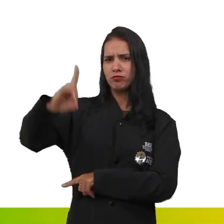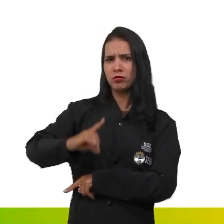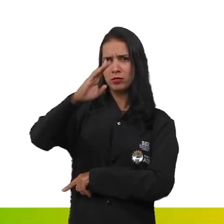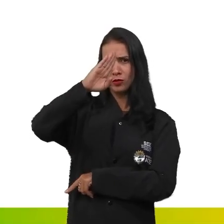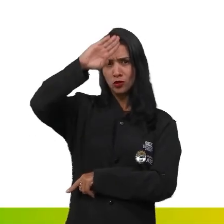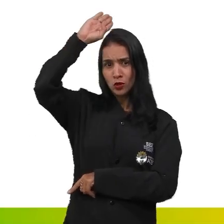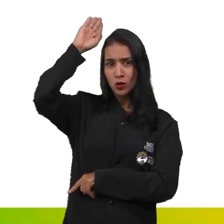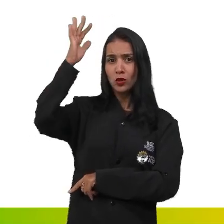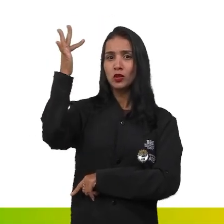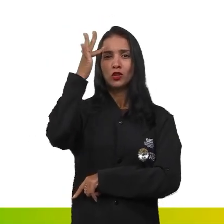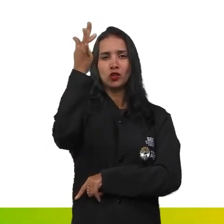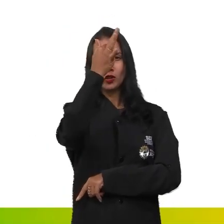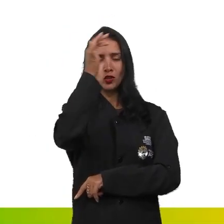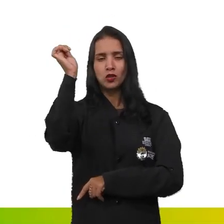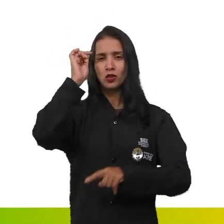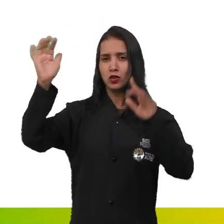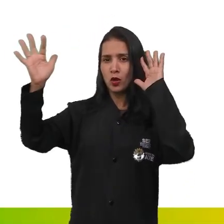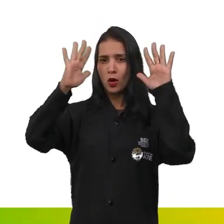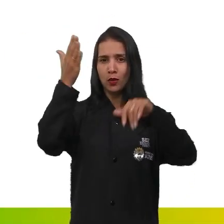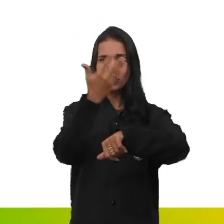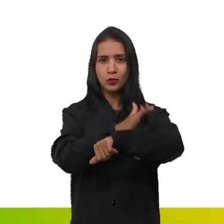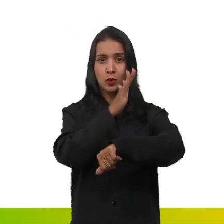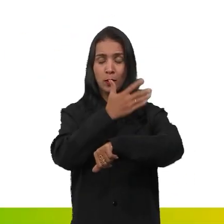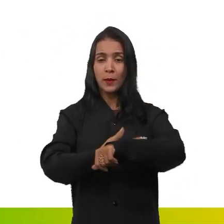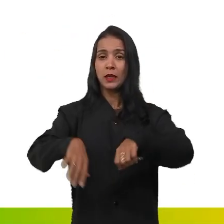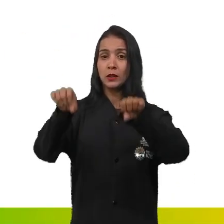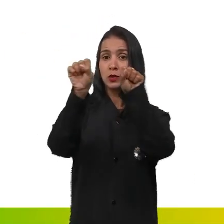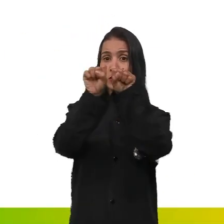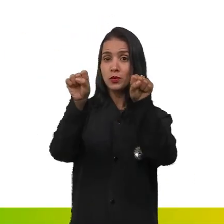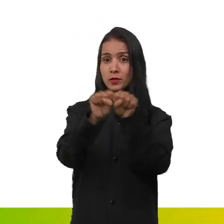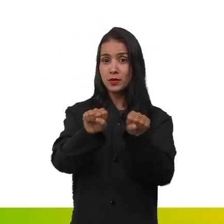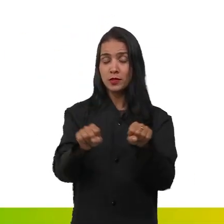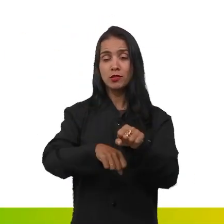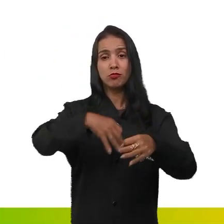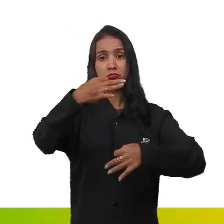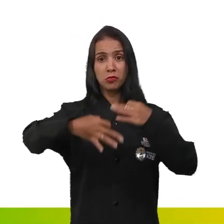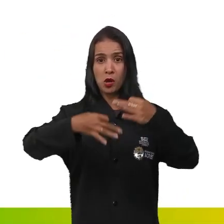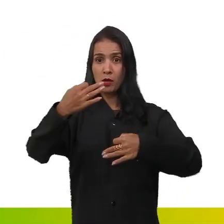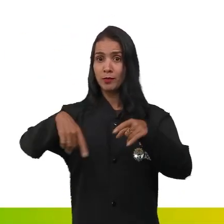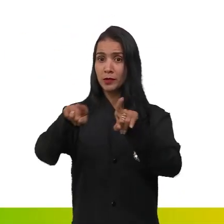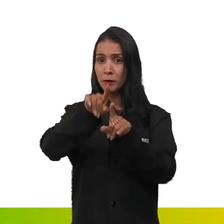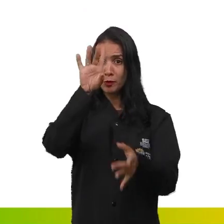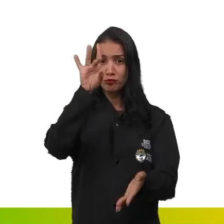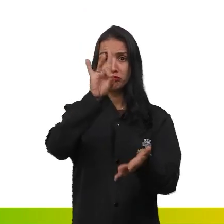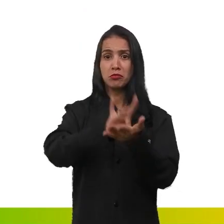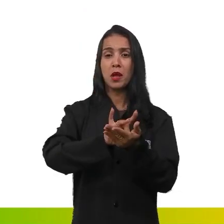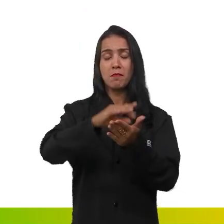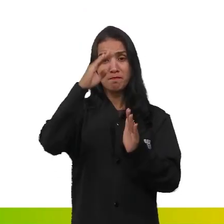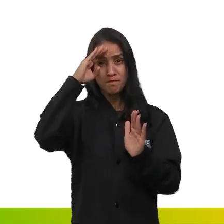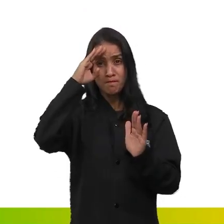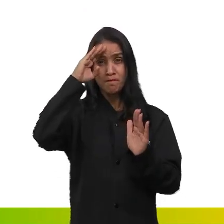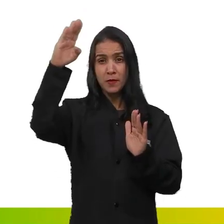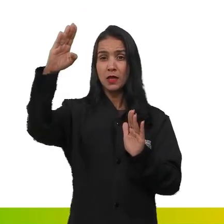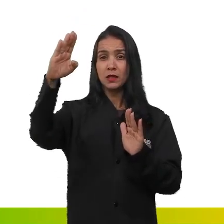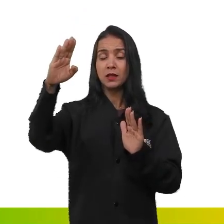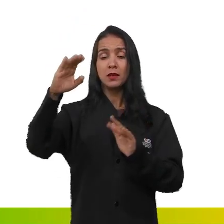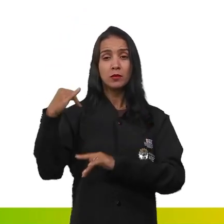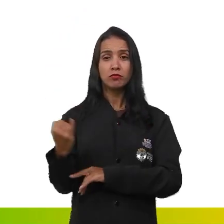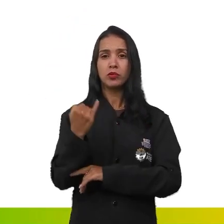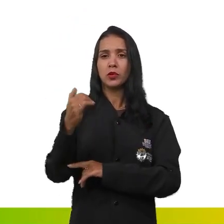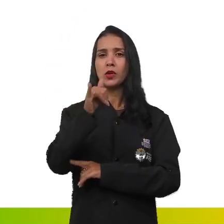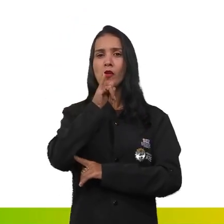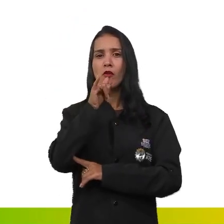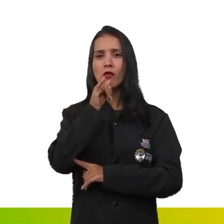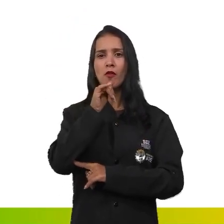integração cultural, então o sistema jurídico, que estabeleceu princípios fundamentais, como o habeas corpus,